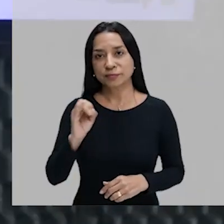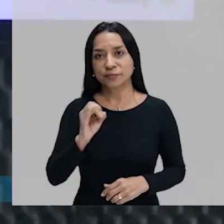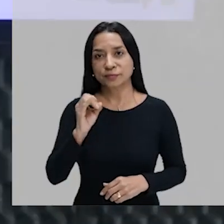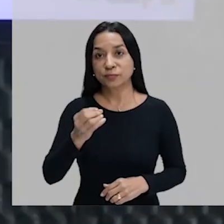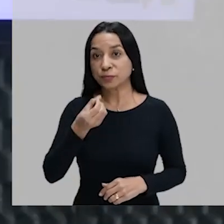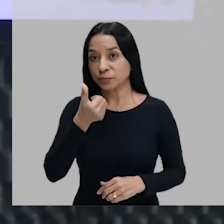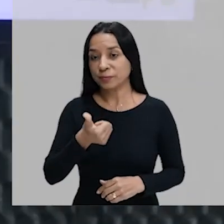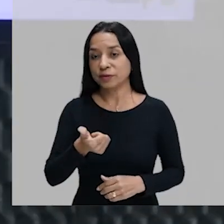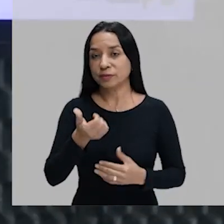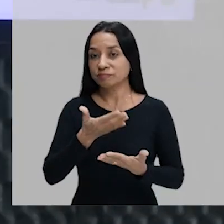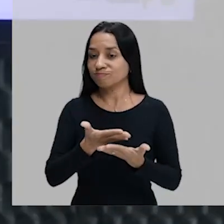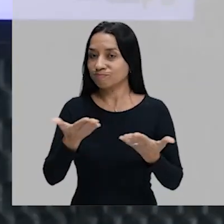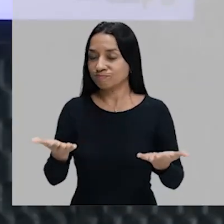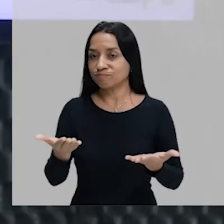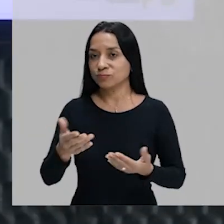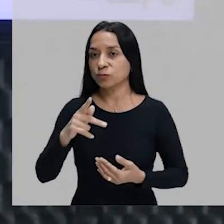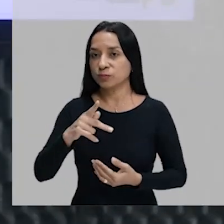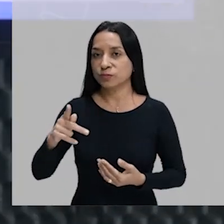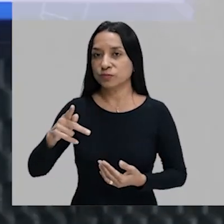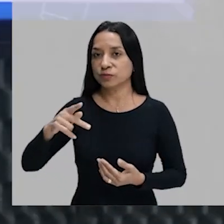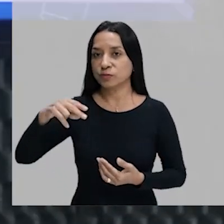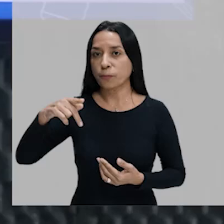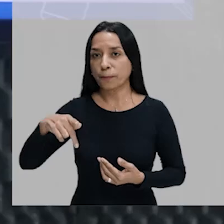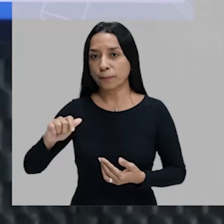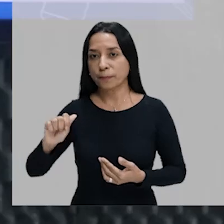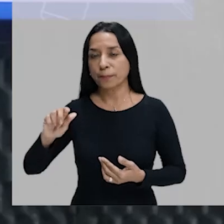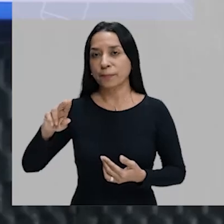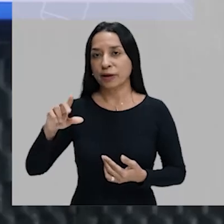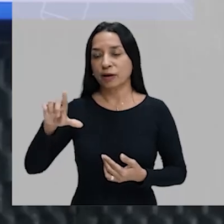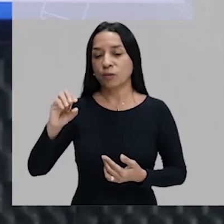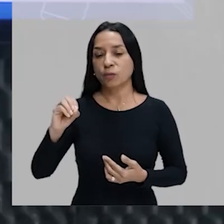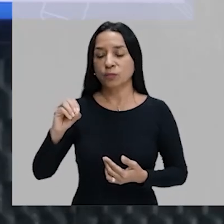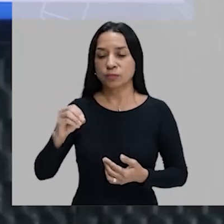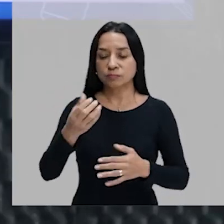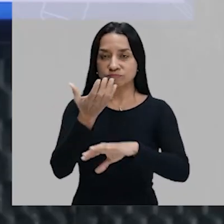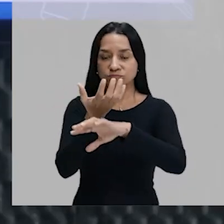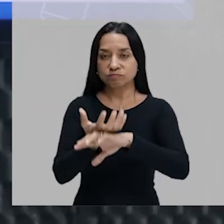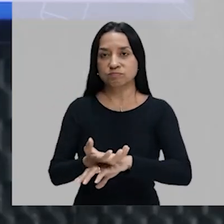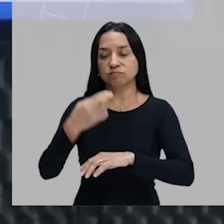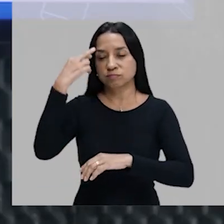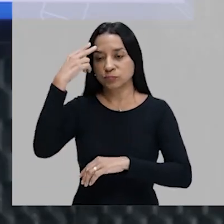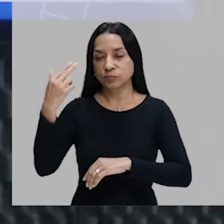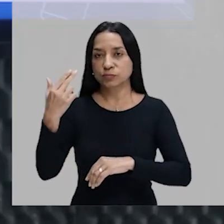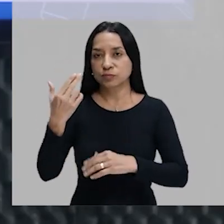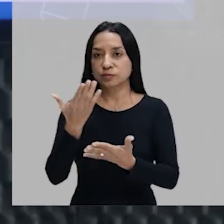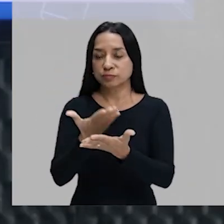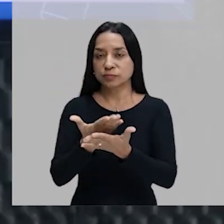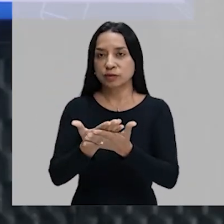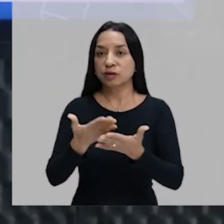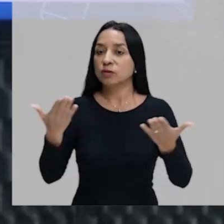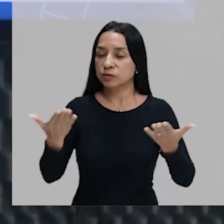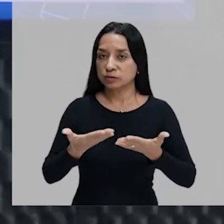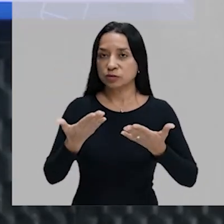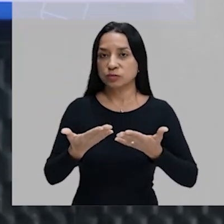E aí, pessoal, tudo bem? Professor Paulo Gereba, História. Nossa aula de hoje, nós iremos